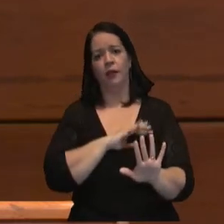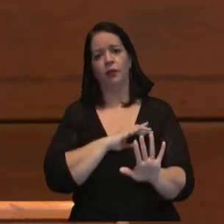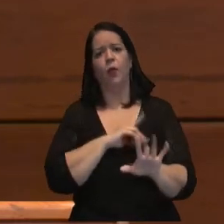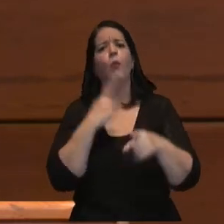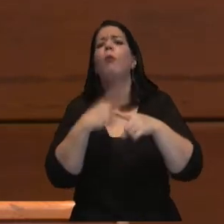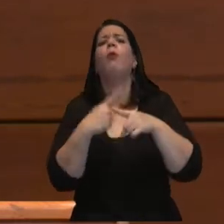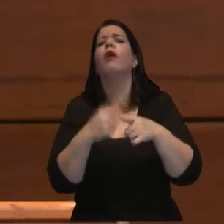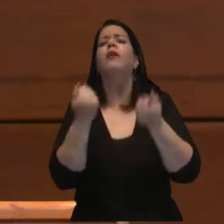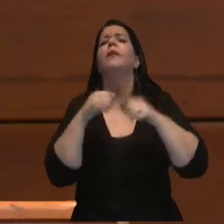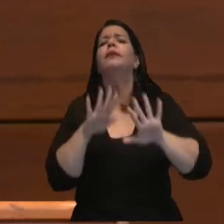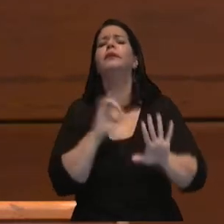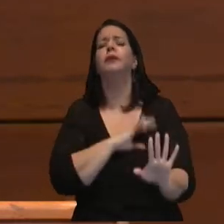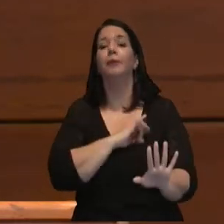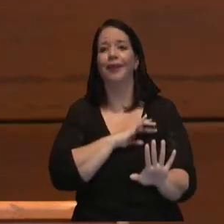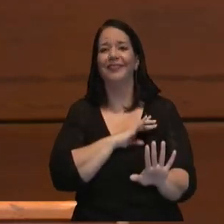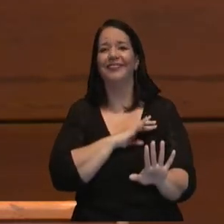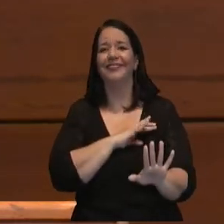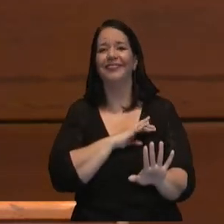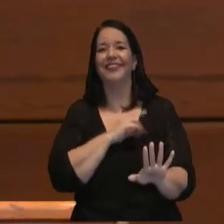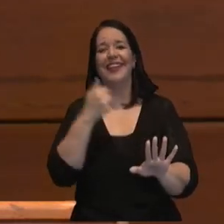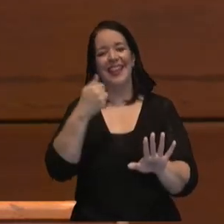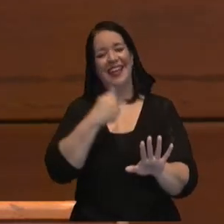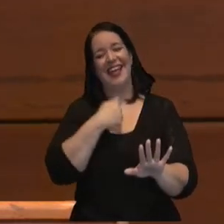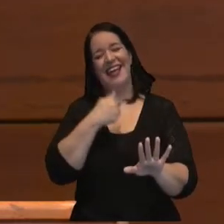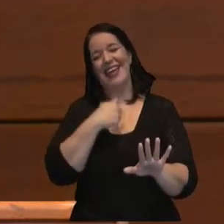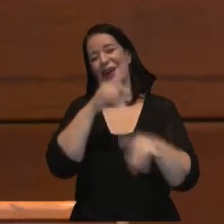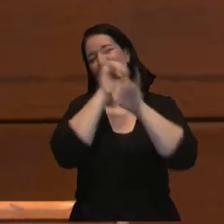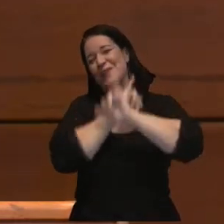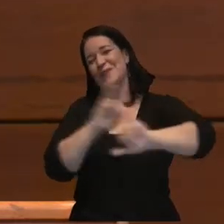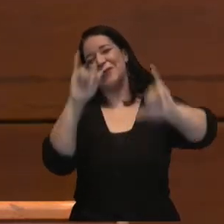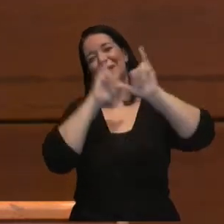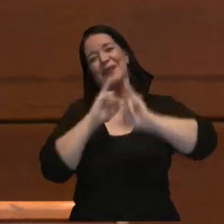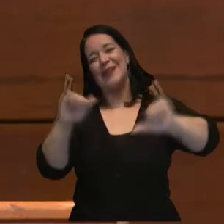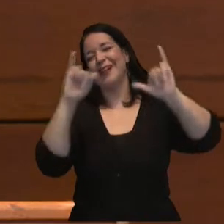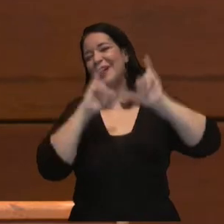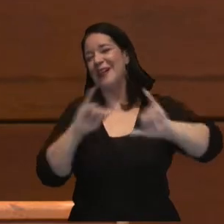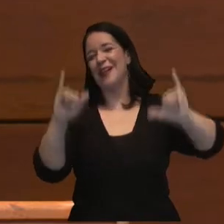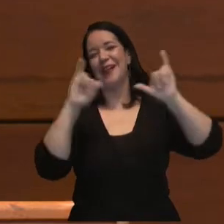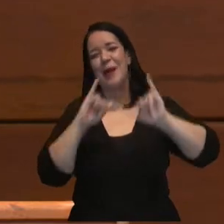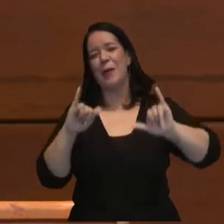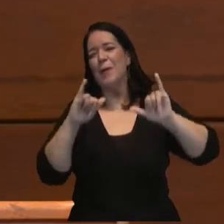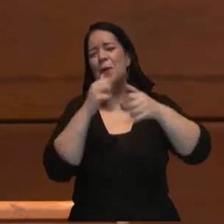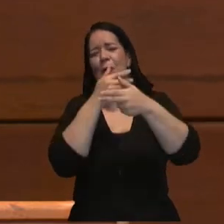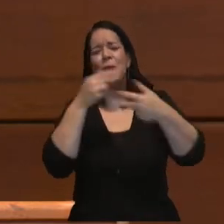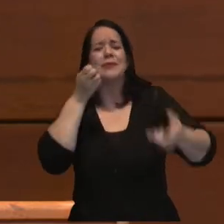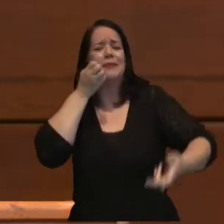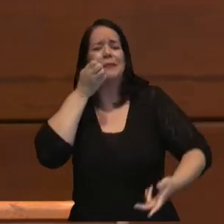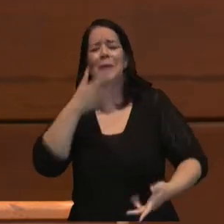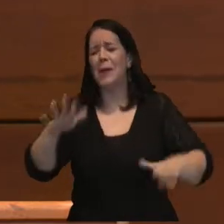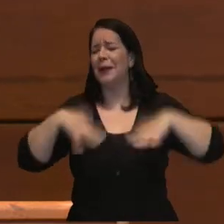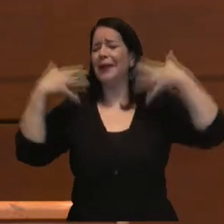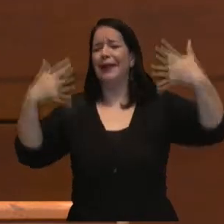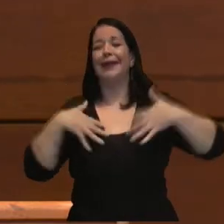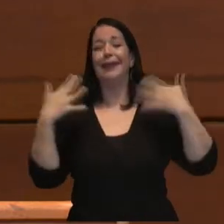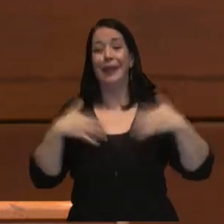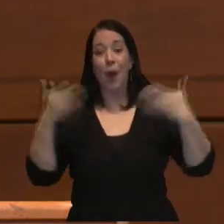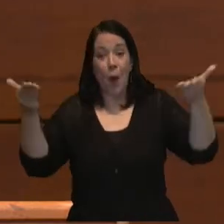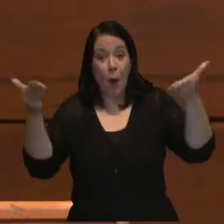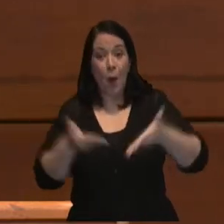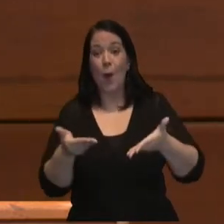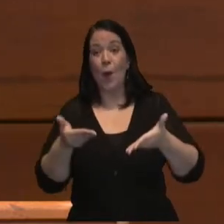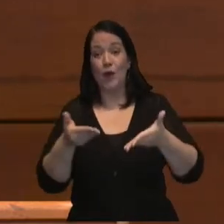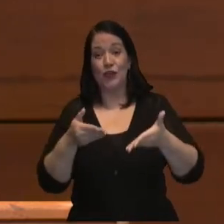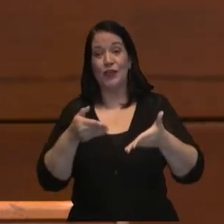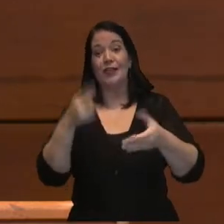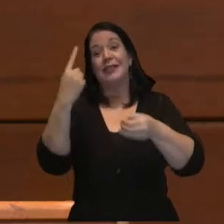trago novas de grande alegria, que será para todo o povo, pois na cidade de Davi nasceu hoje o Salvador, que